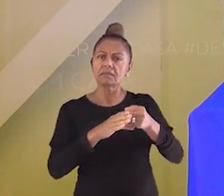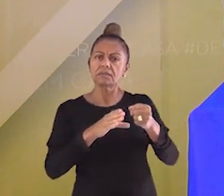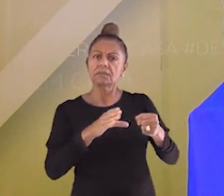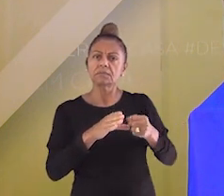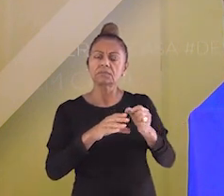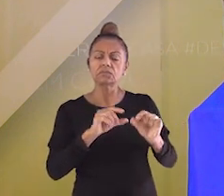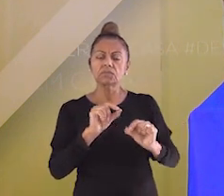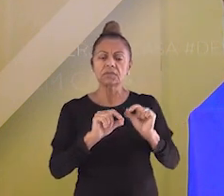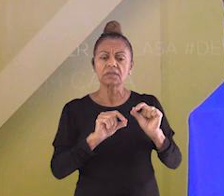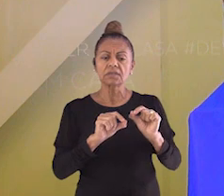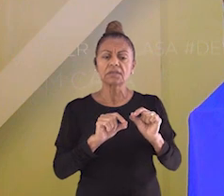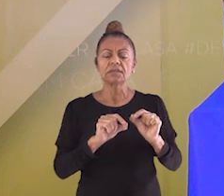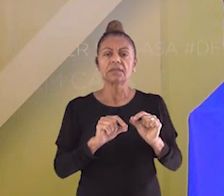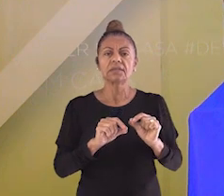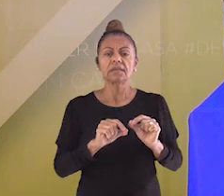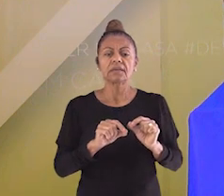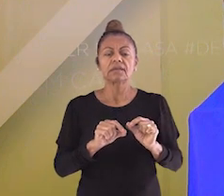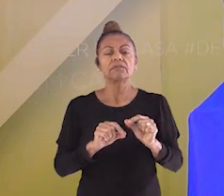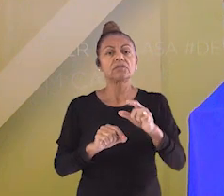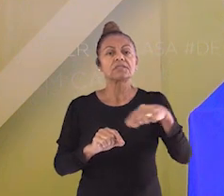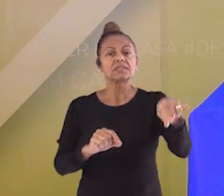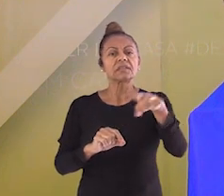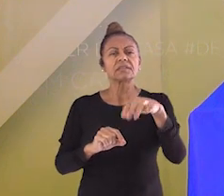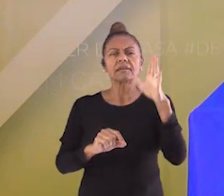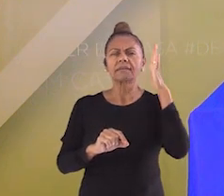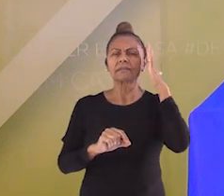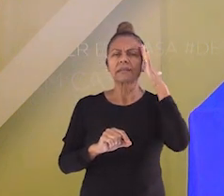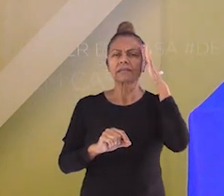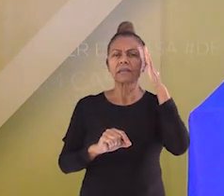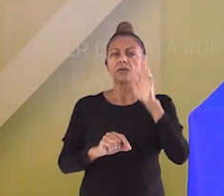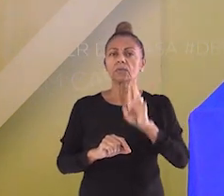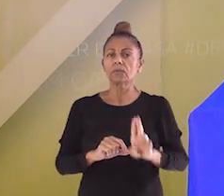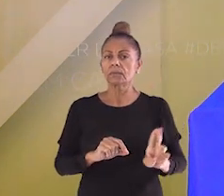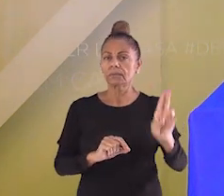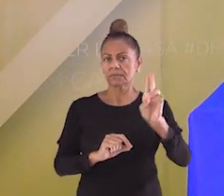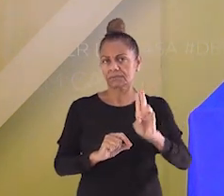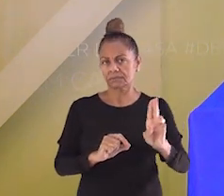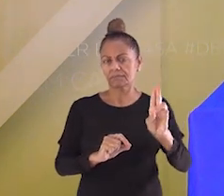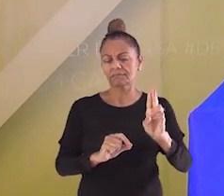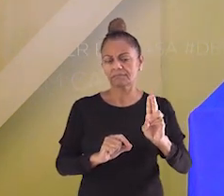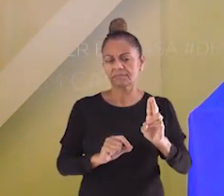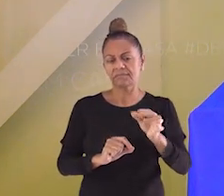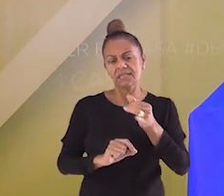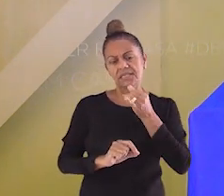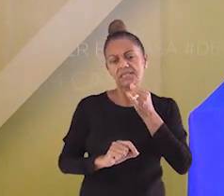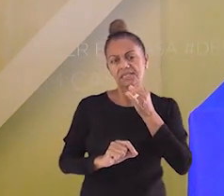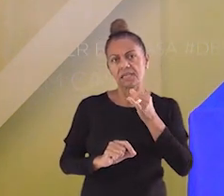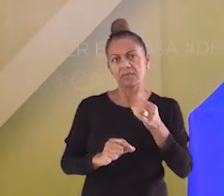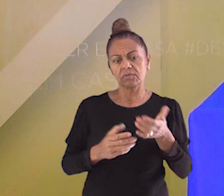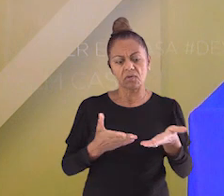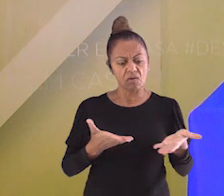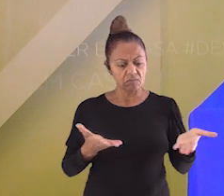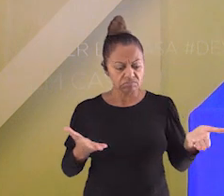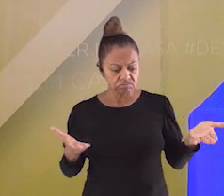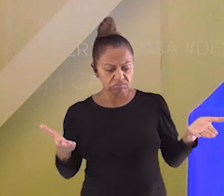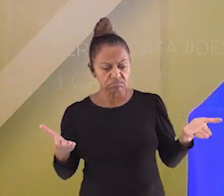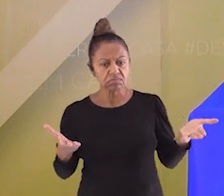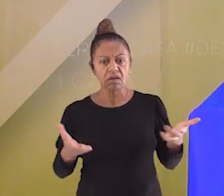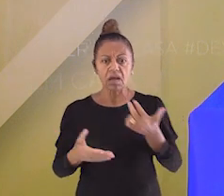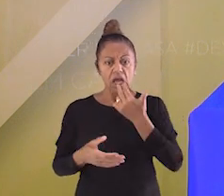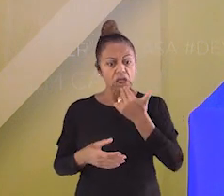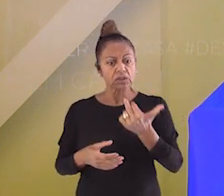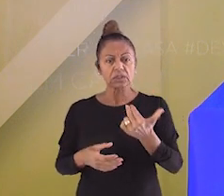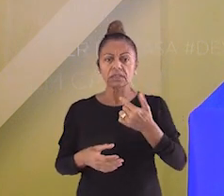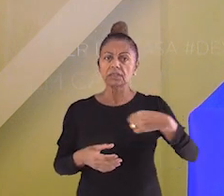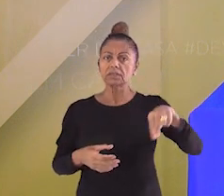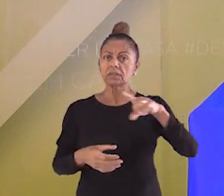fazendo, receitas desse tipo, eles se resumem ao seguinte: saber o que vai ao seu prato, né? Saber utilizar. A gente teve